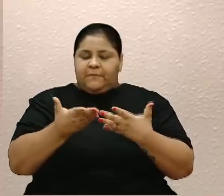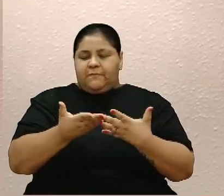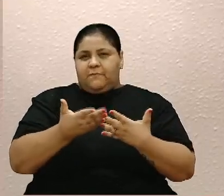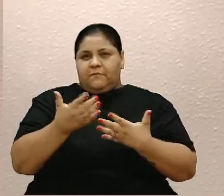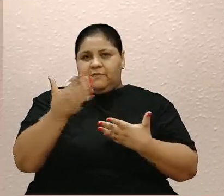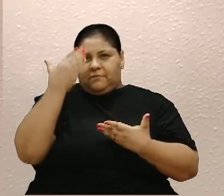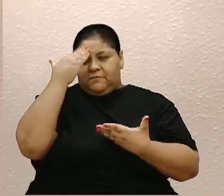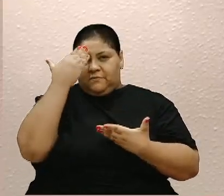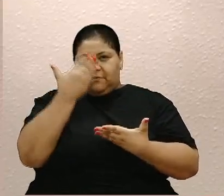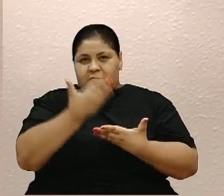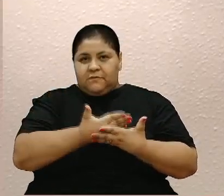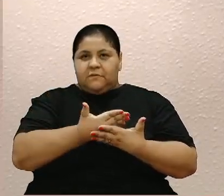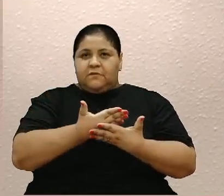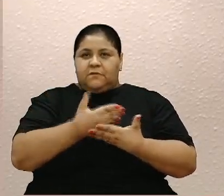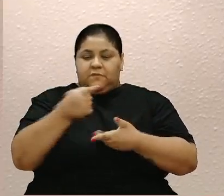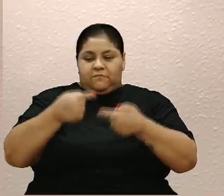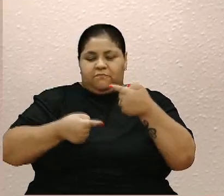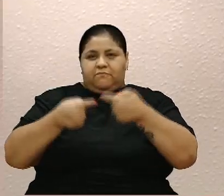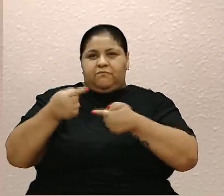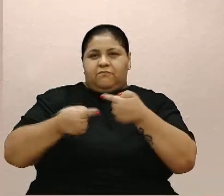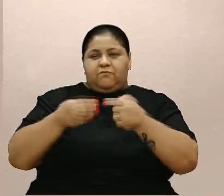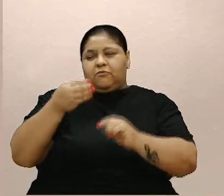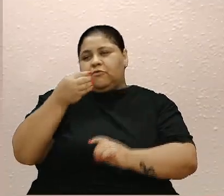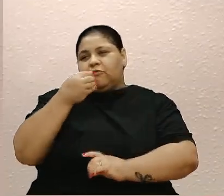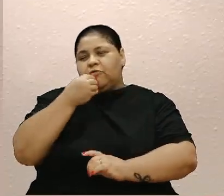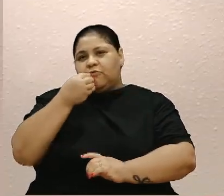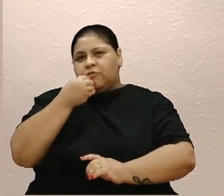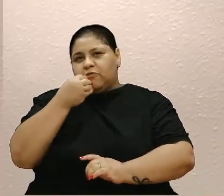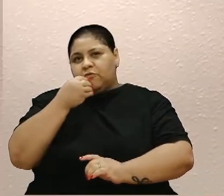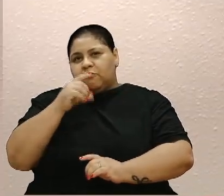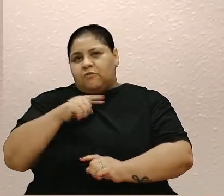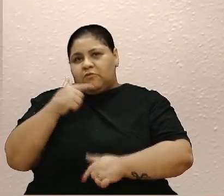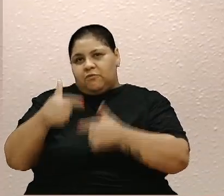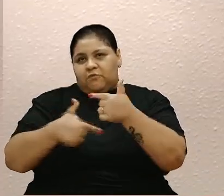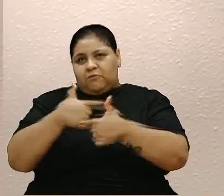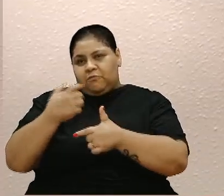agradeço aos colegas pelo debate e, obviamente, teremos um grande trabalho importante nessa frente.